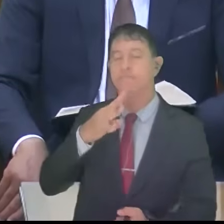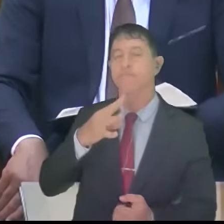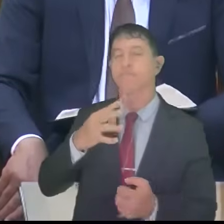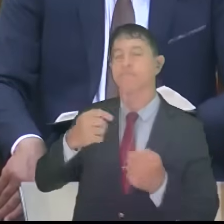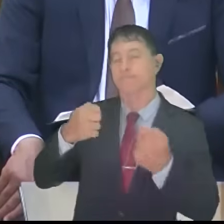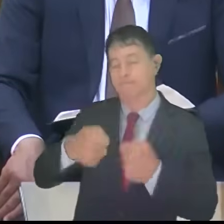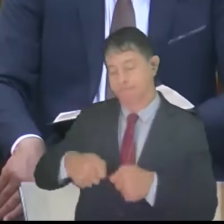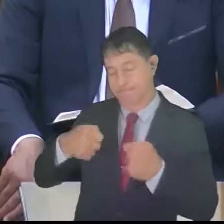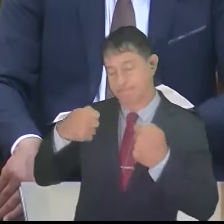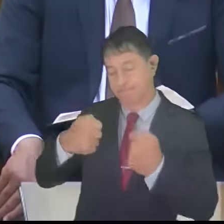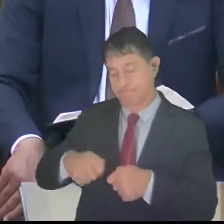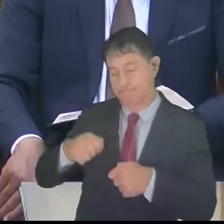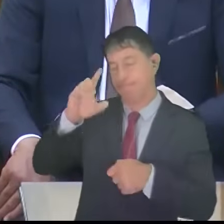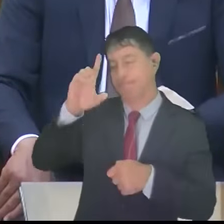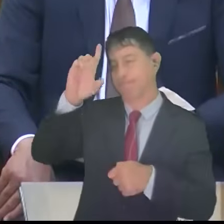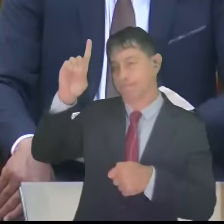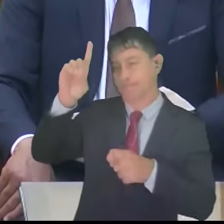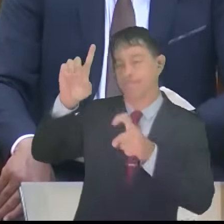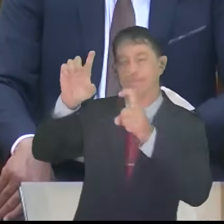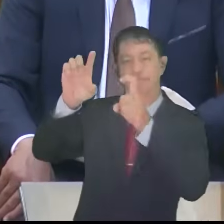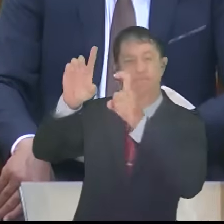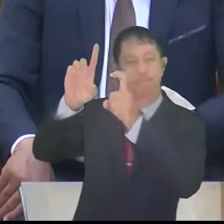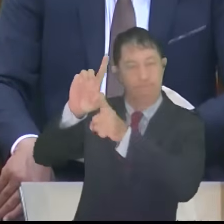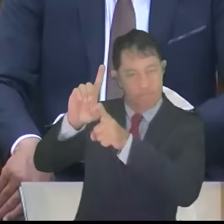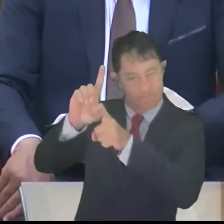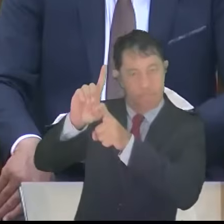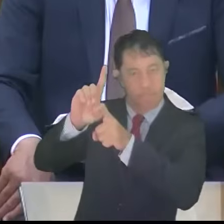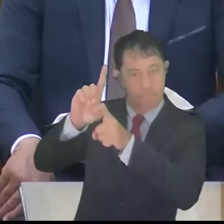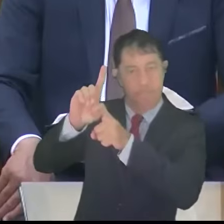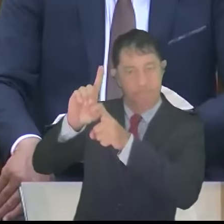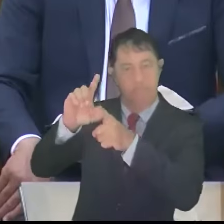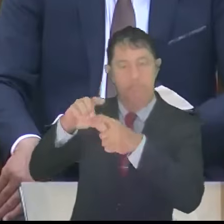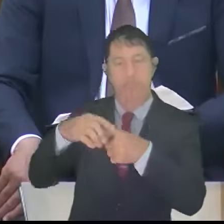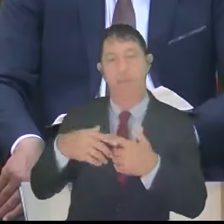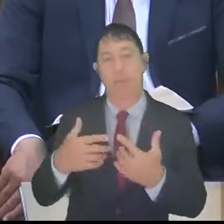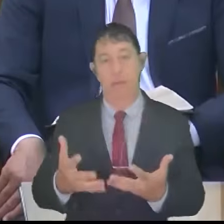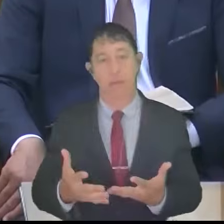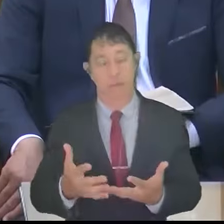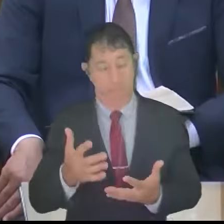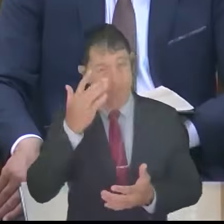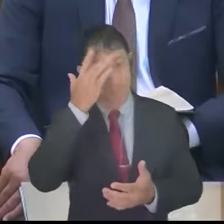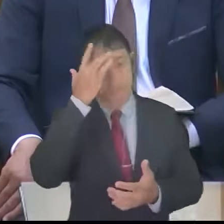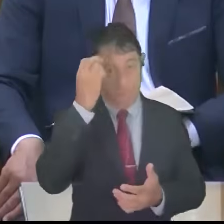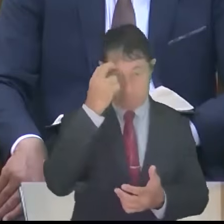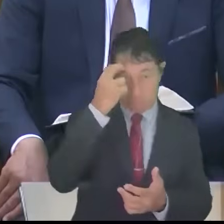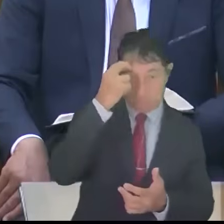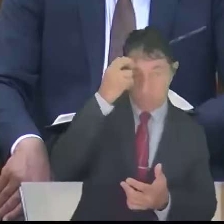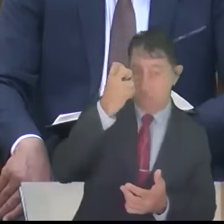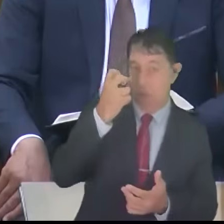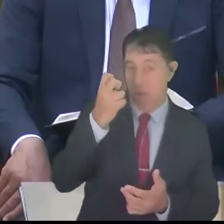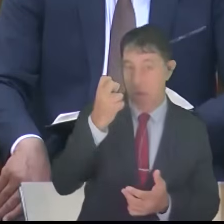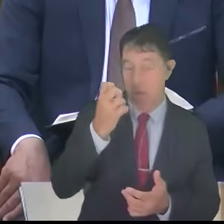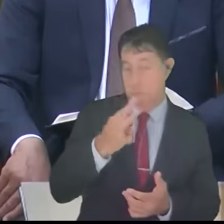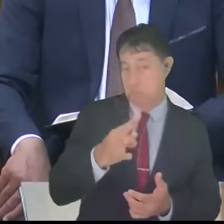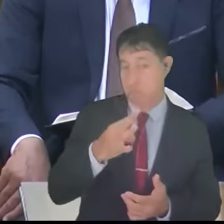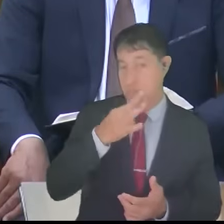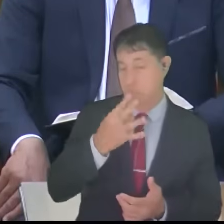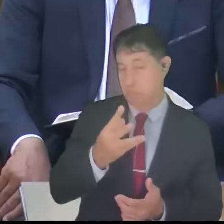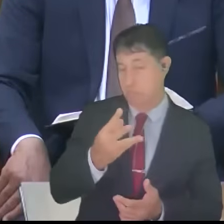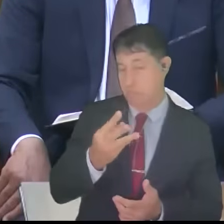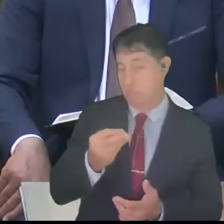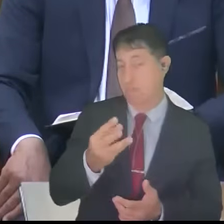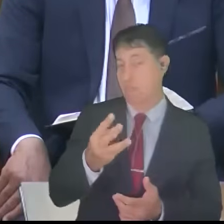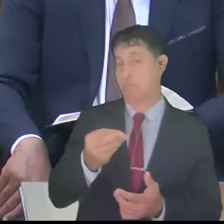sou necessitado de Deus. Essa pessoa é culta, essa pessoa é instruída, essa